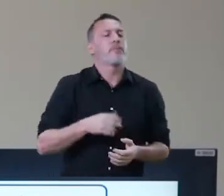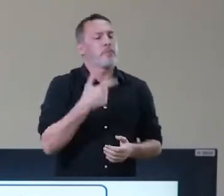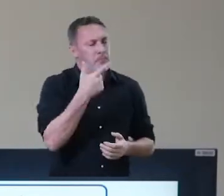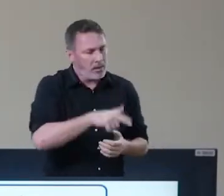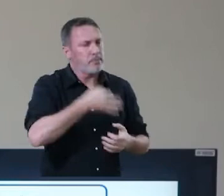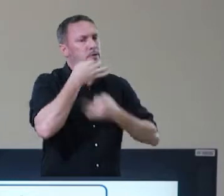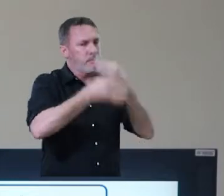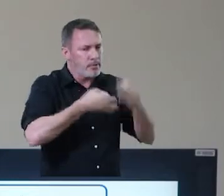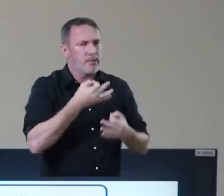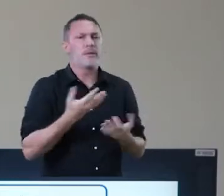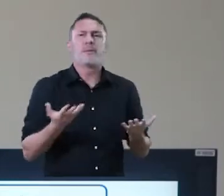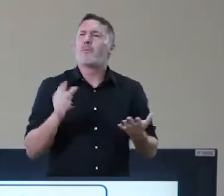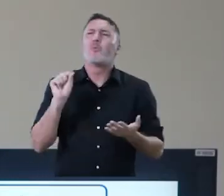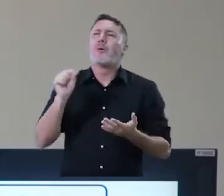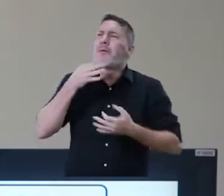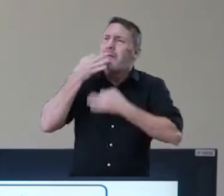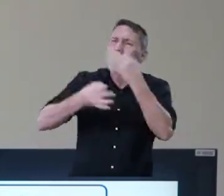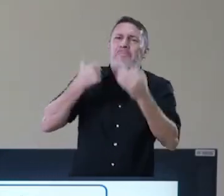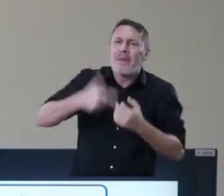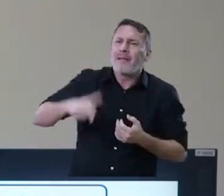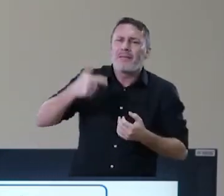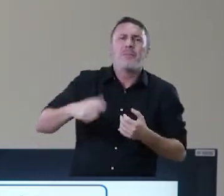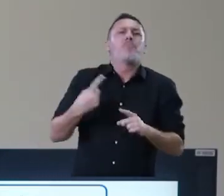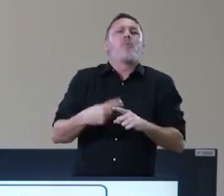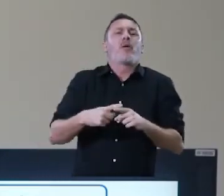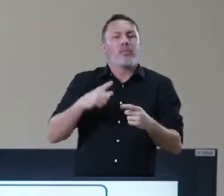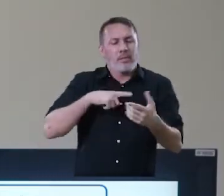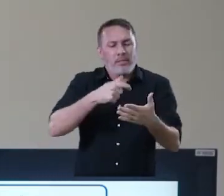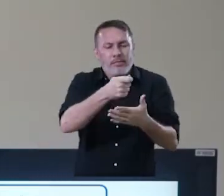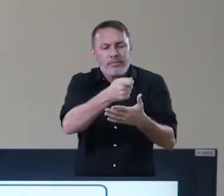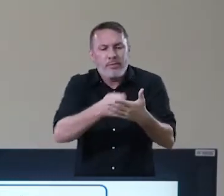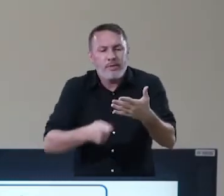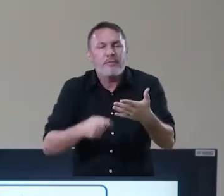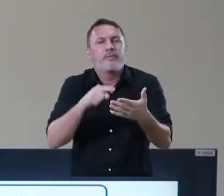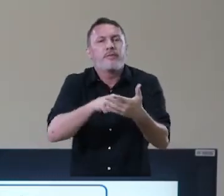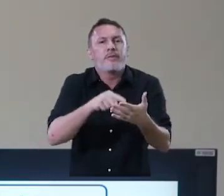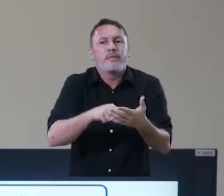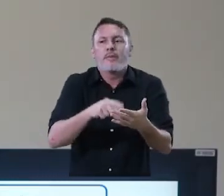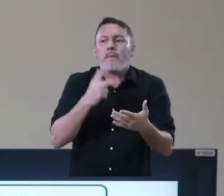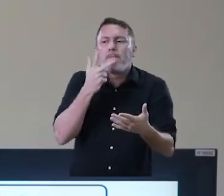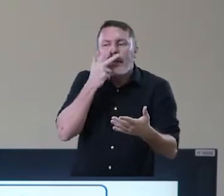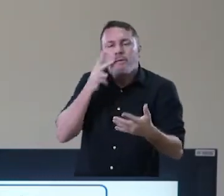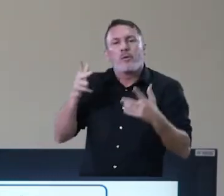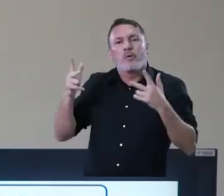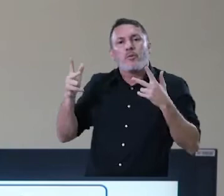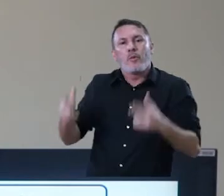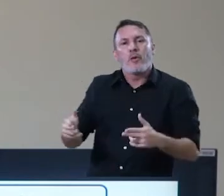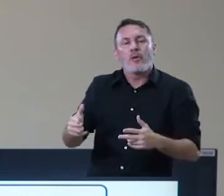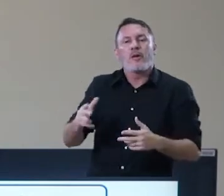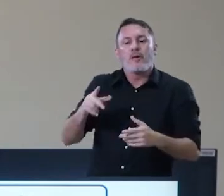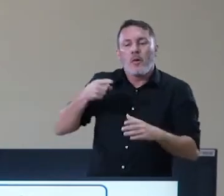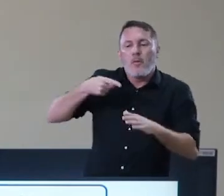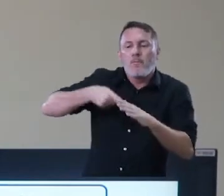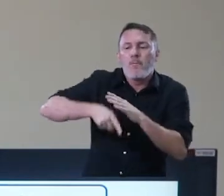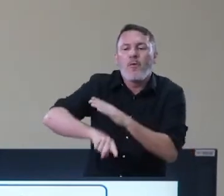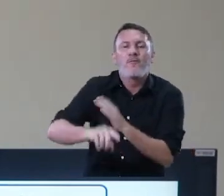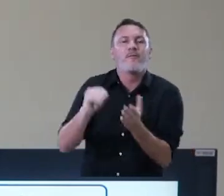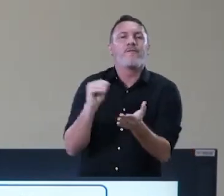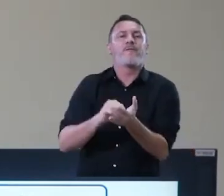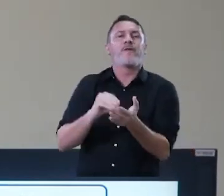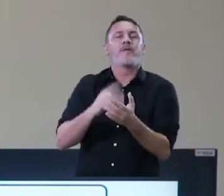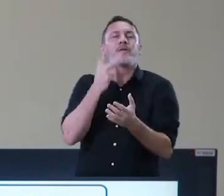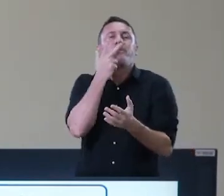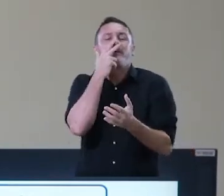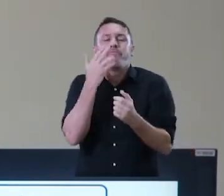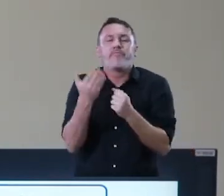podia. Argumente mais. O que é isso? O seu texto, ele vai estar, né, como se fosse aqui, ó. Você não